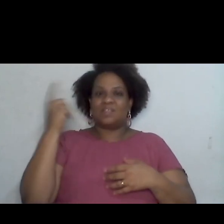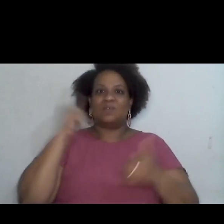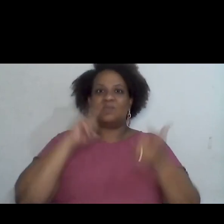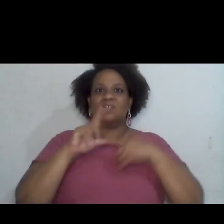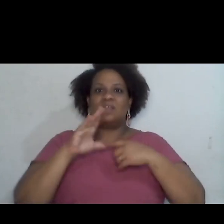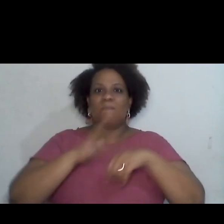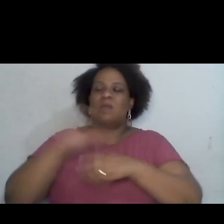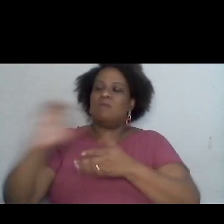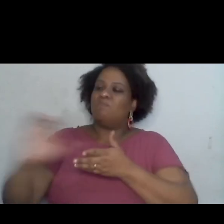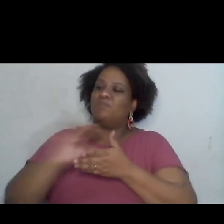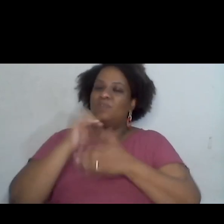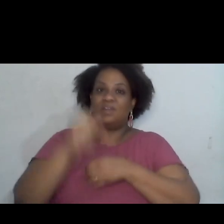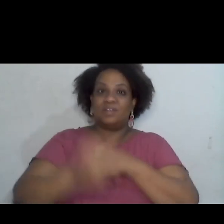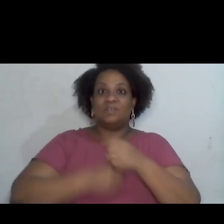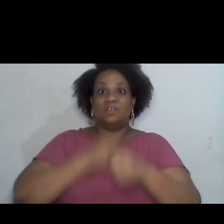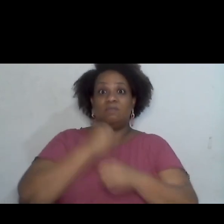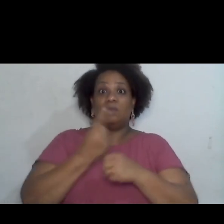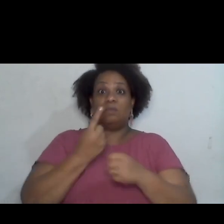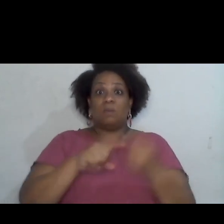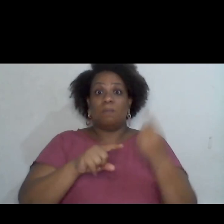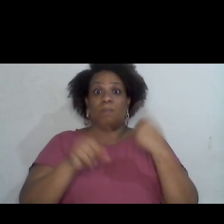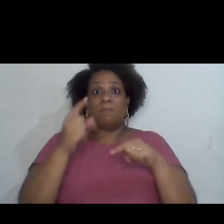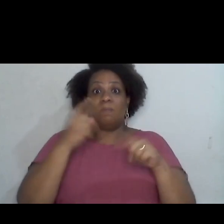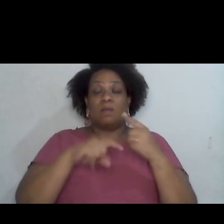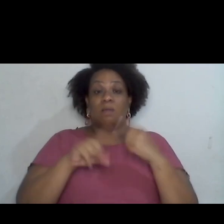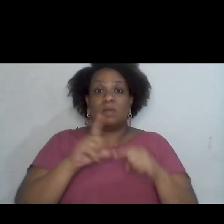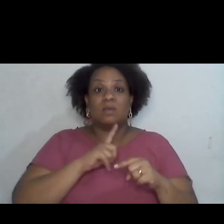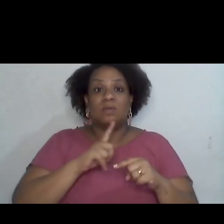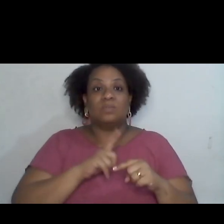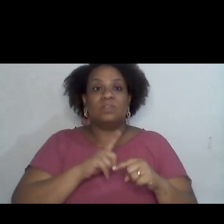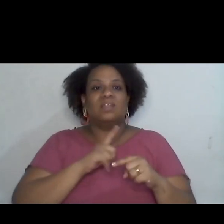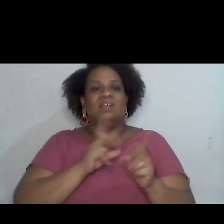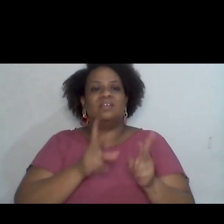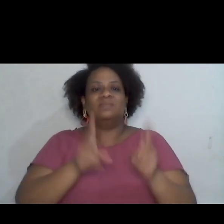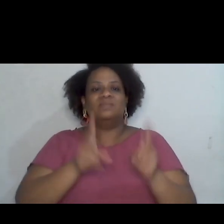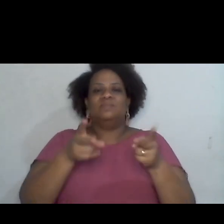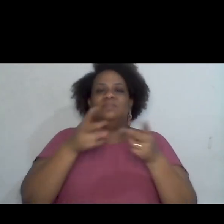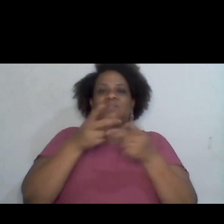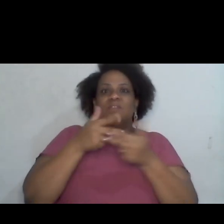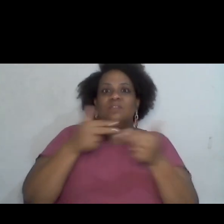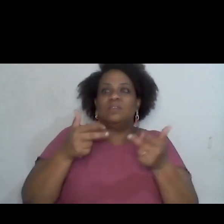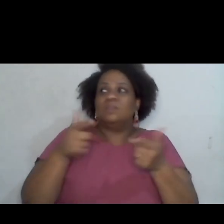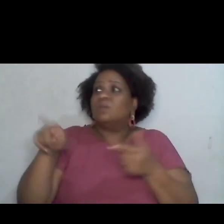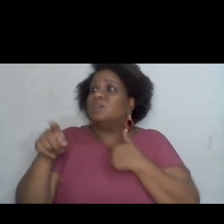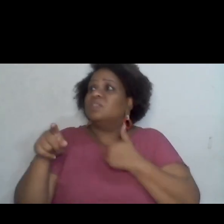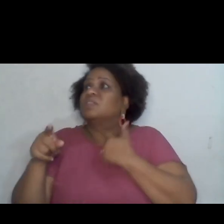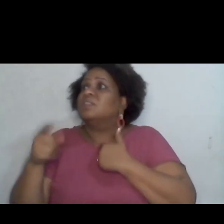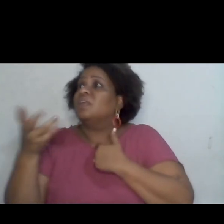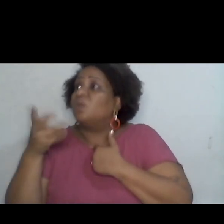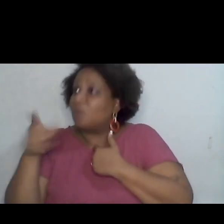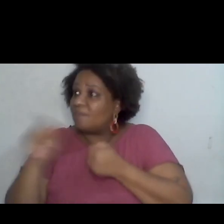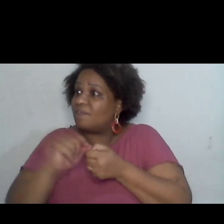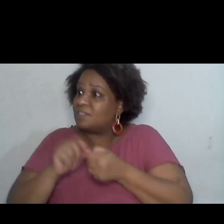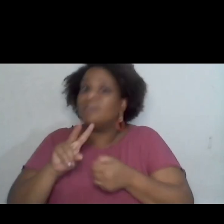e a gente crescendo nesse orçamento, inverter aquela curva que assim todos nós queremos que ela faça assim e ela fará.